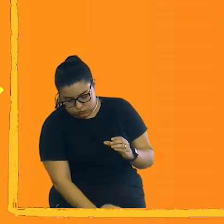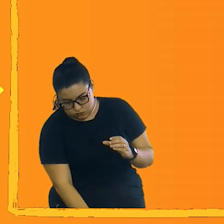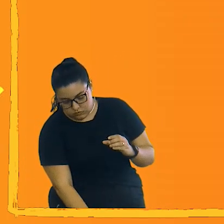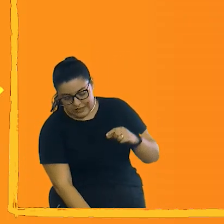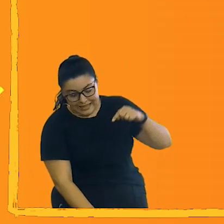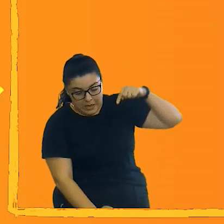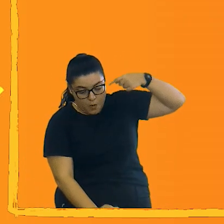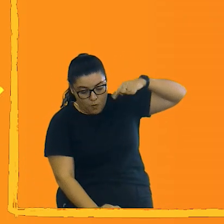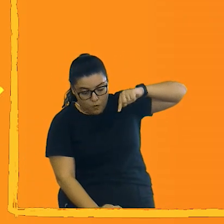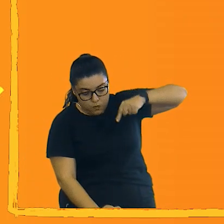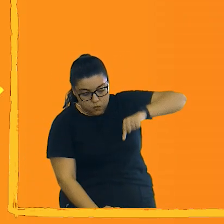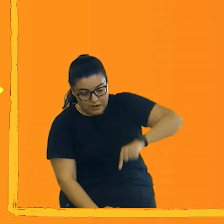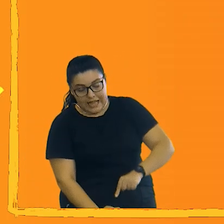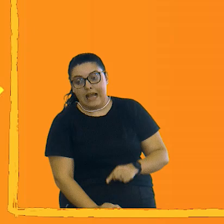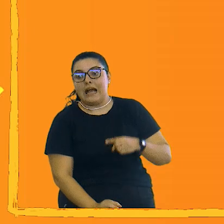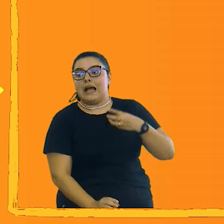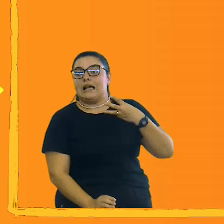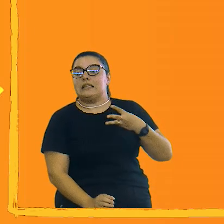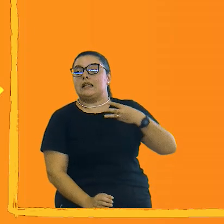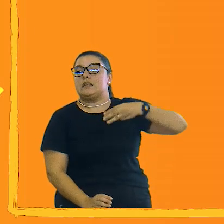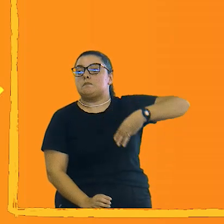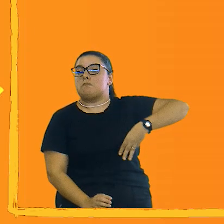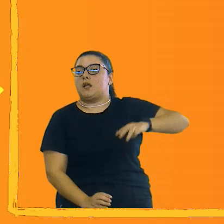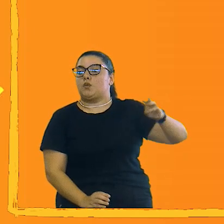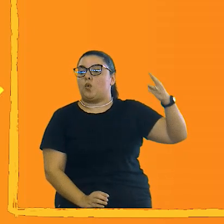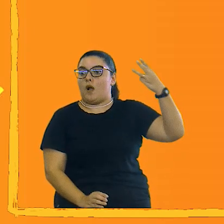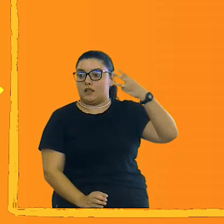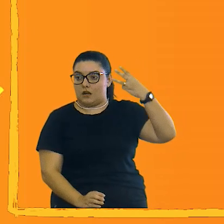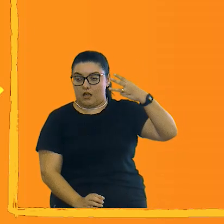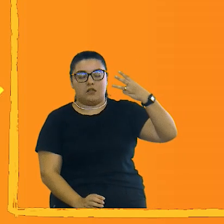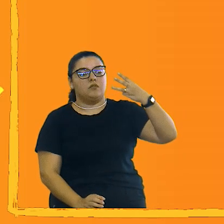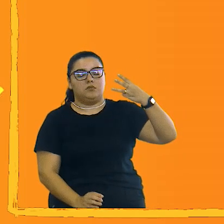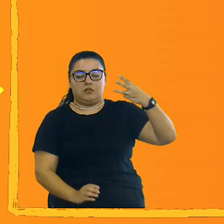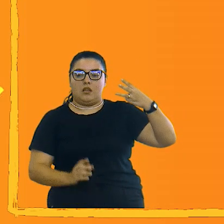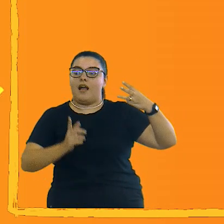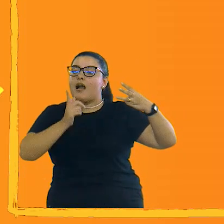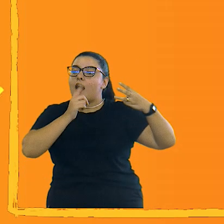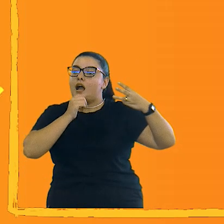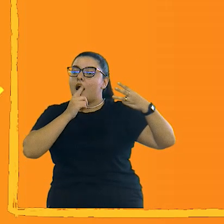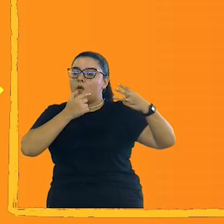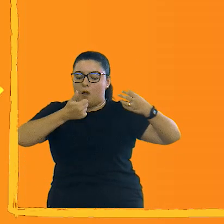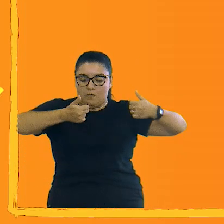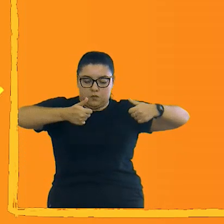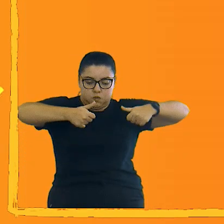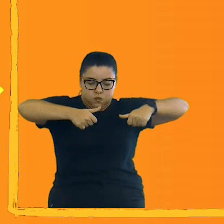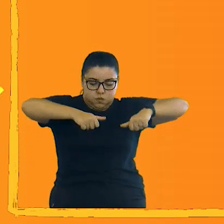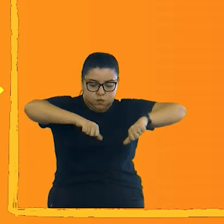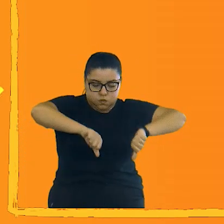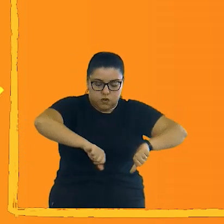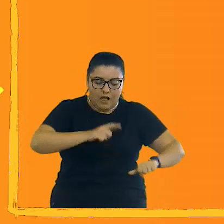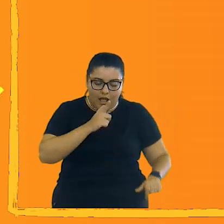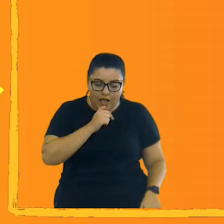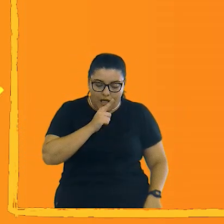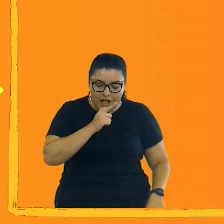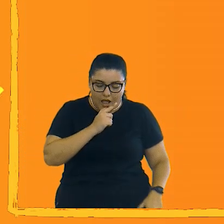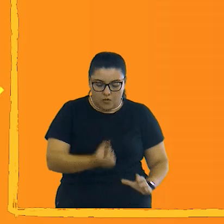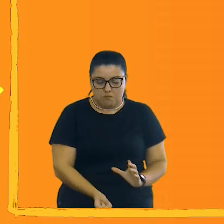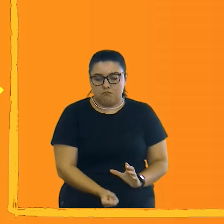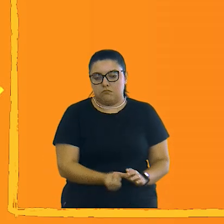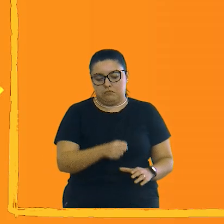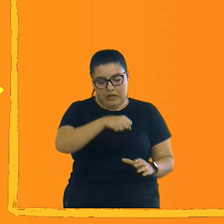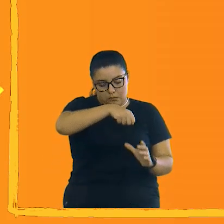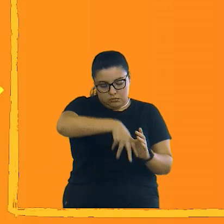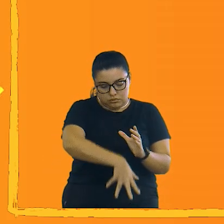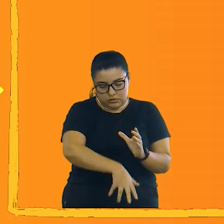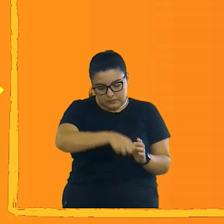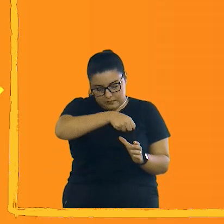3 M quadrados de área da base foi abastecida por um curso d'água com vazão com constante O